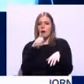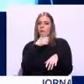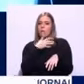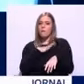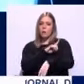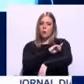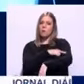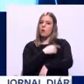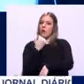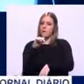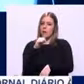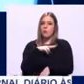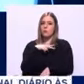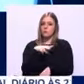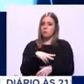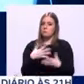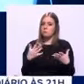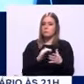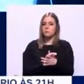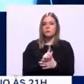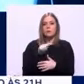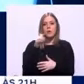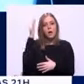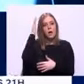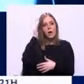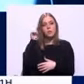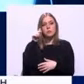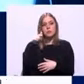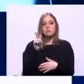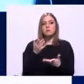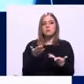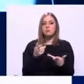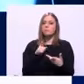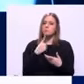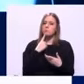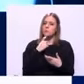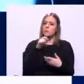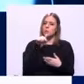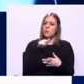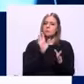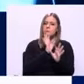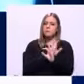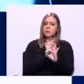é em Portugal. Julgo que é um excelente, essa questão é um excelente ponto de partida